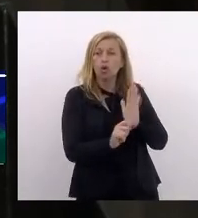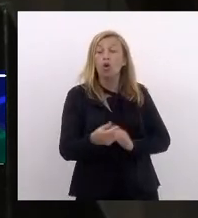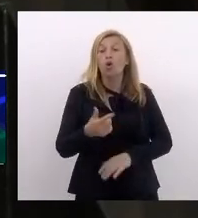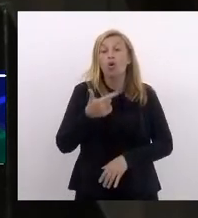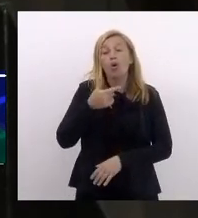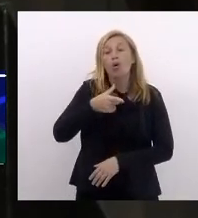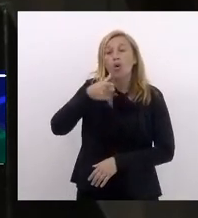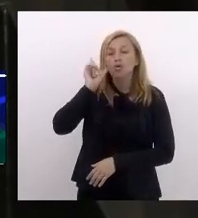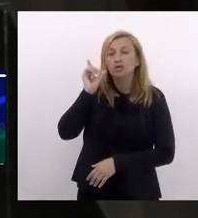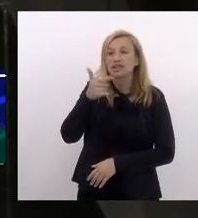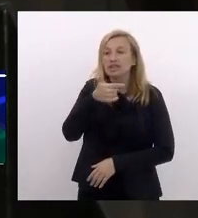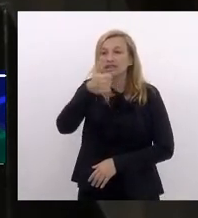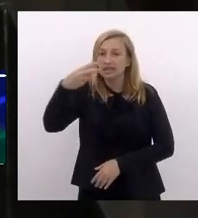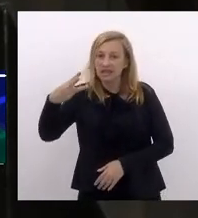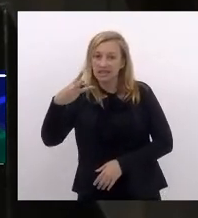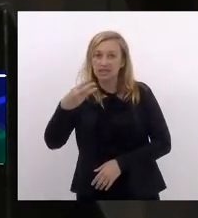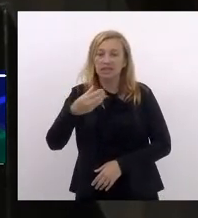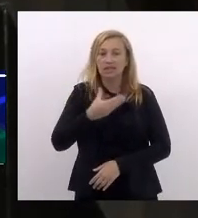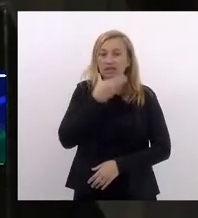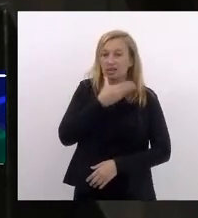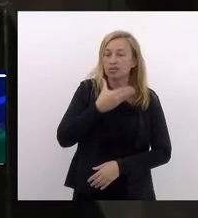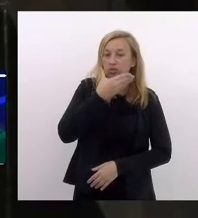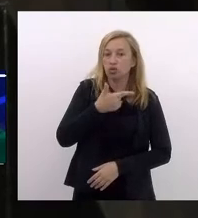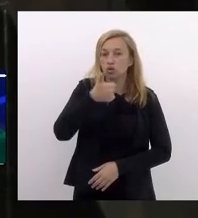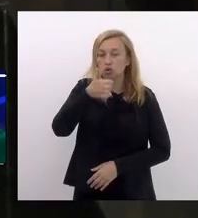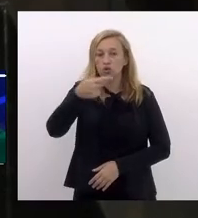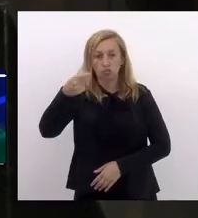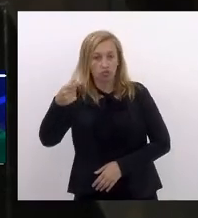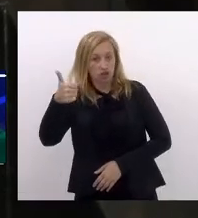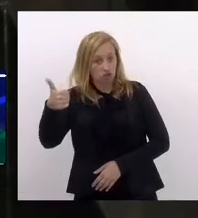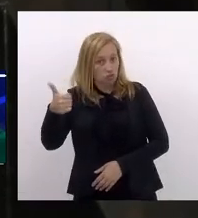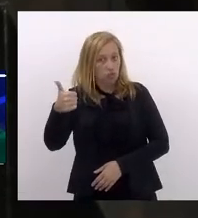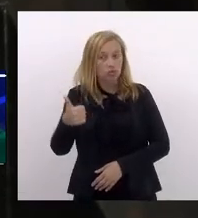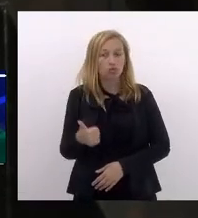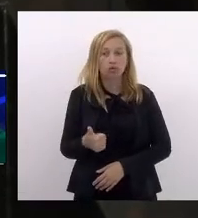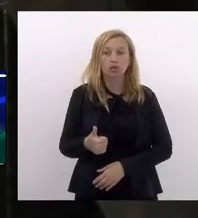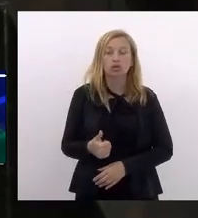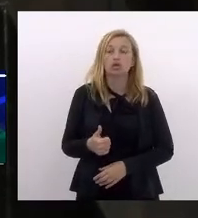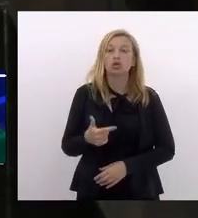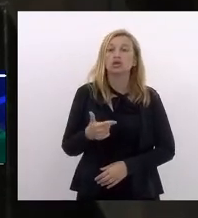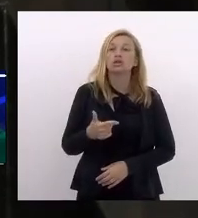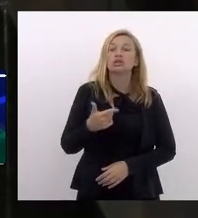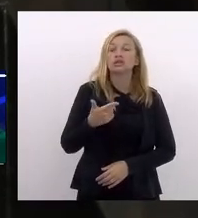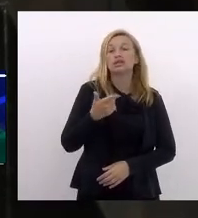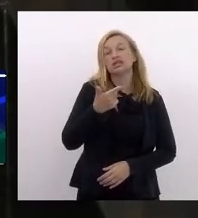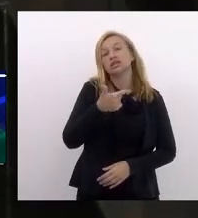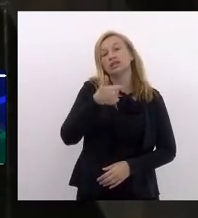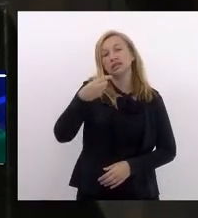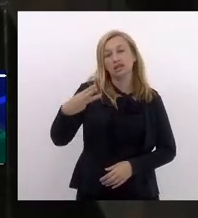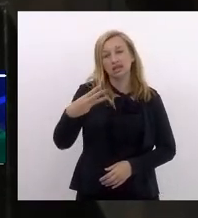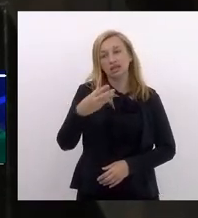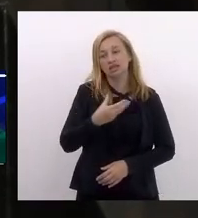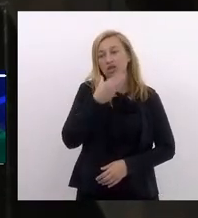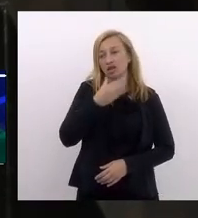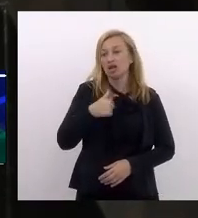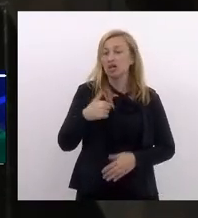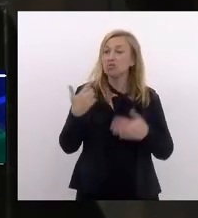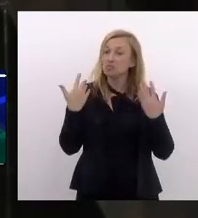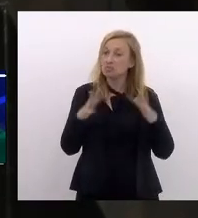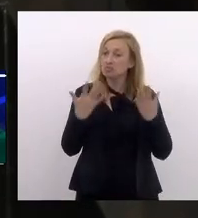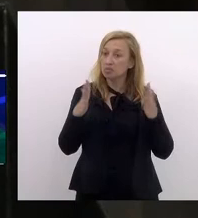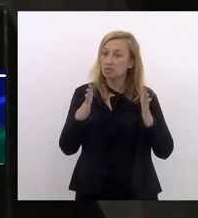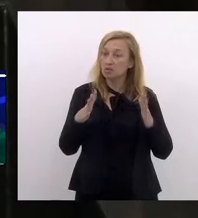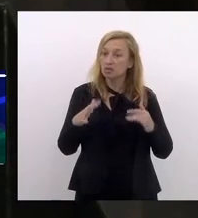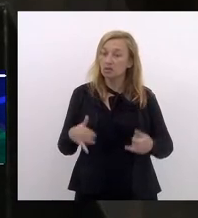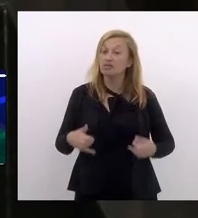13 de dezembro de 2021, mas sobretudo 13 de dezembro, eu celebrei pessoalmente o